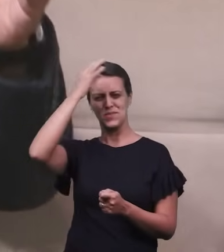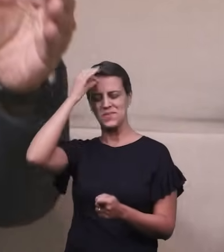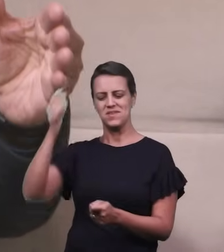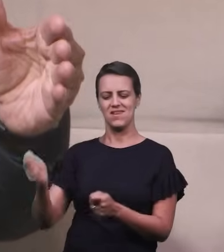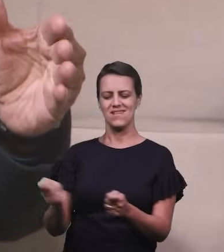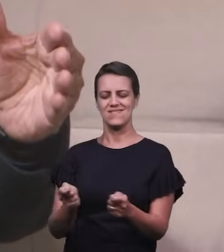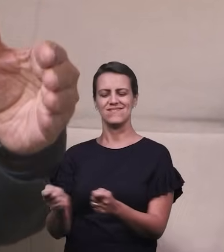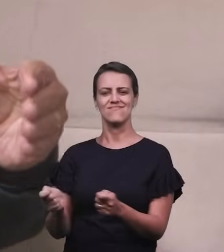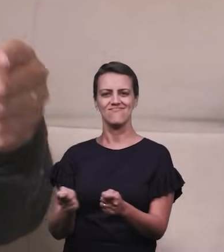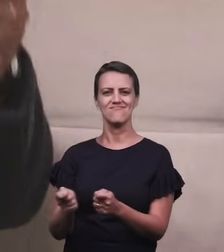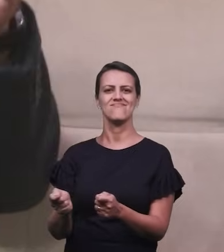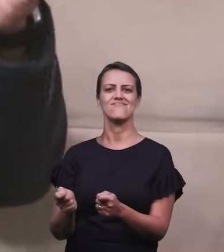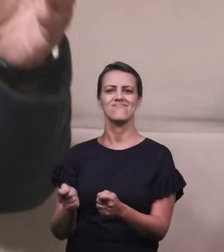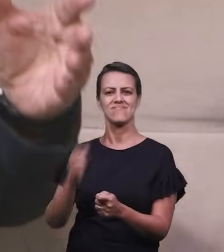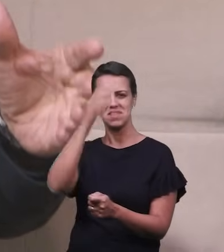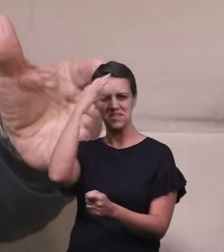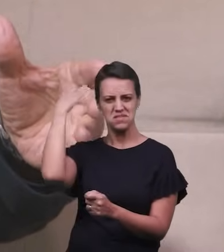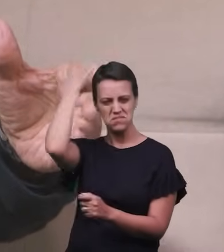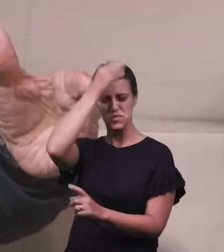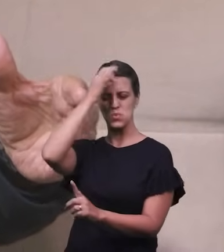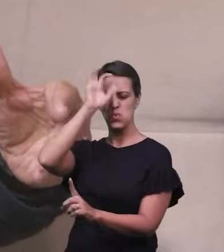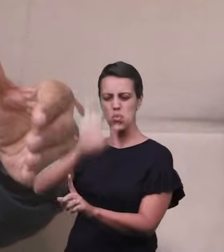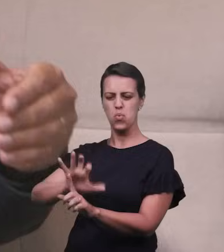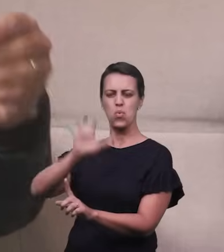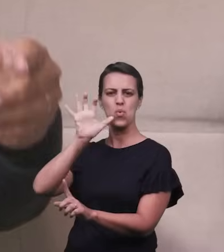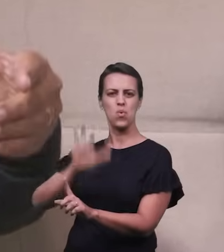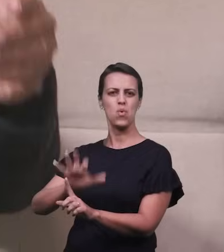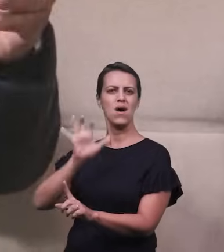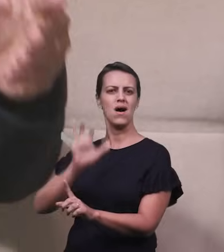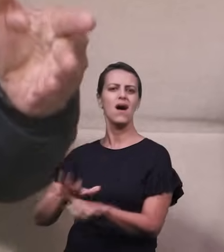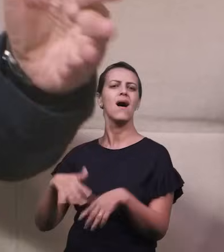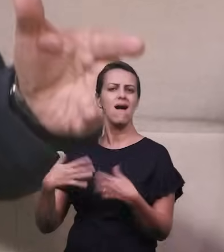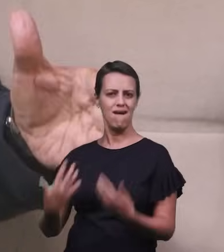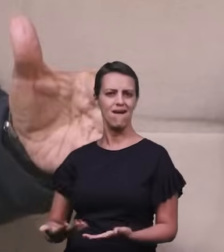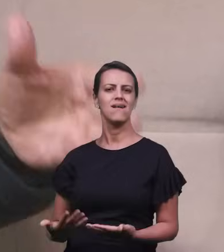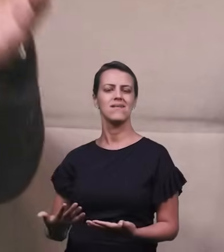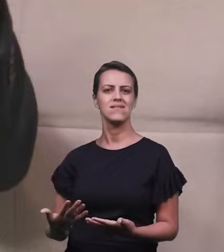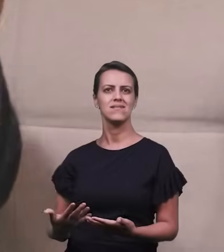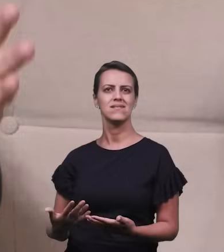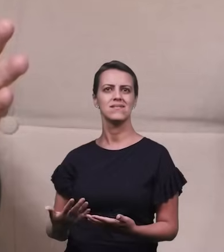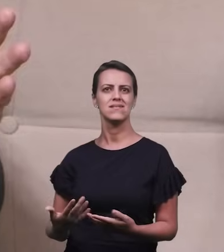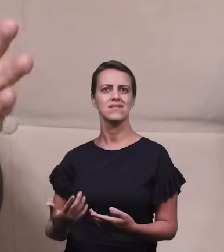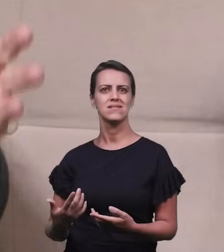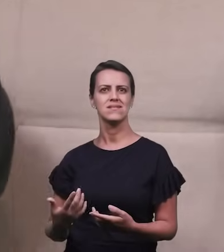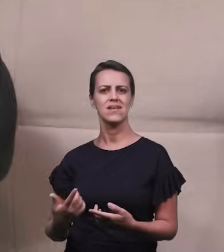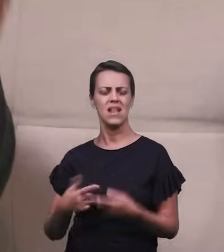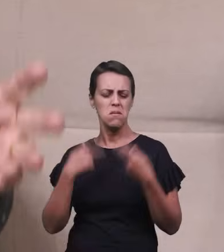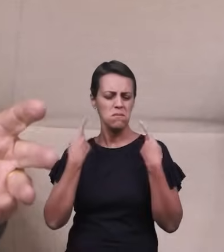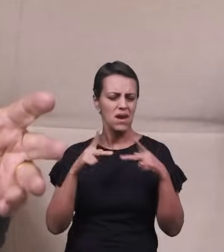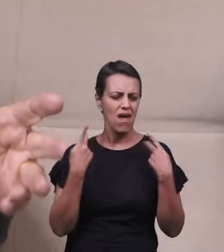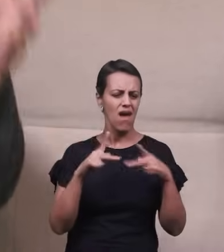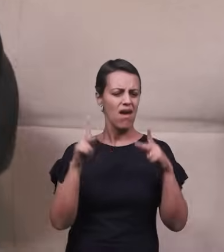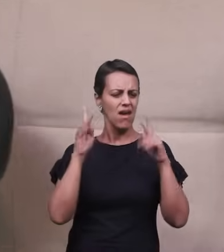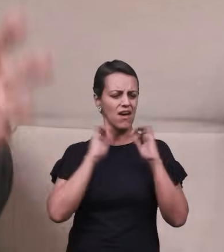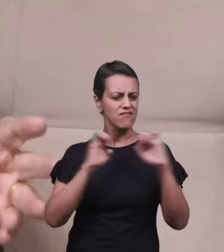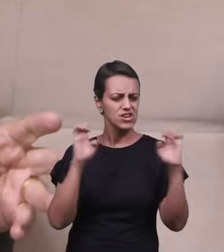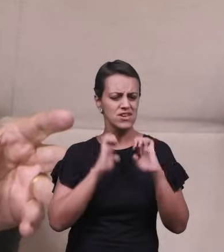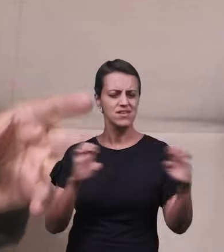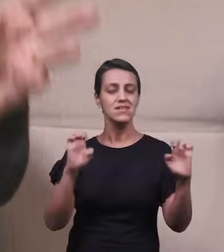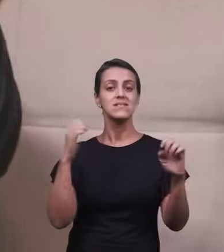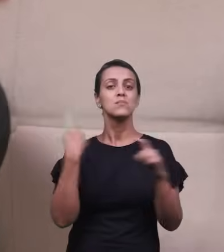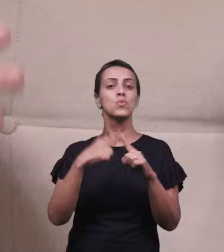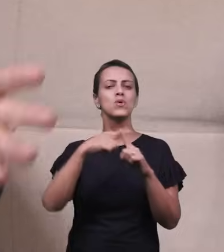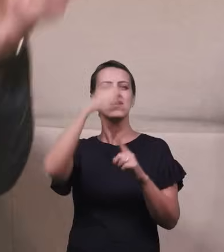é dominada, tem um cabeça. Ela é influenciada pelo Espírito Santo. Ela diz, ela prega, ela